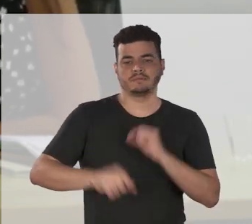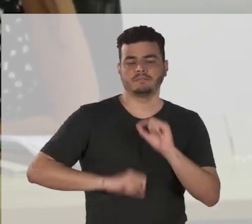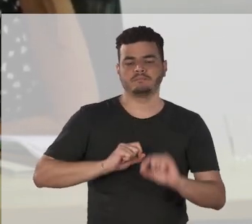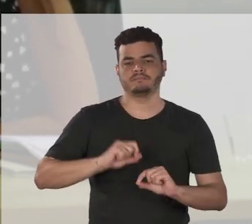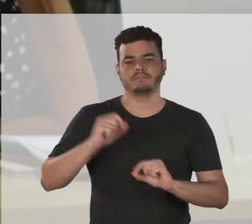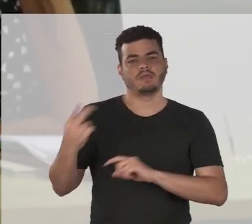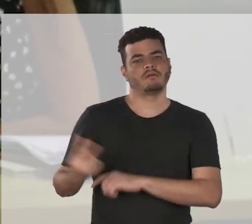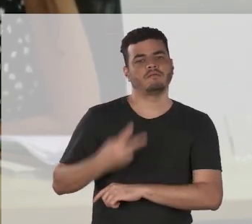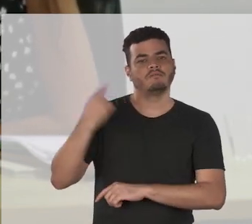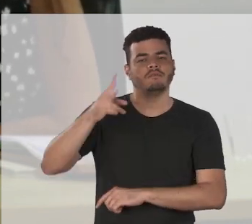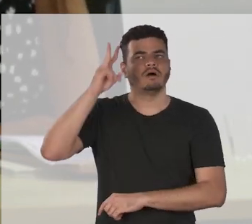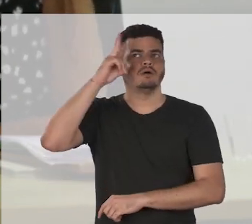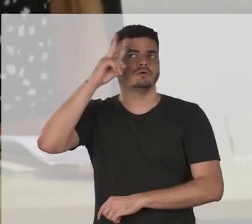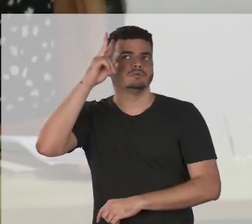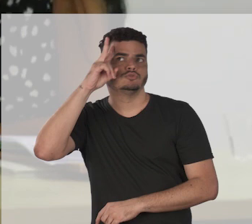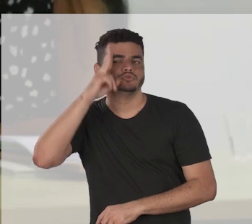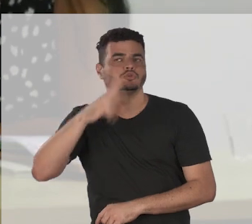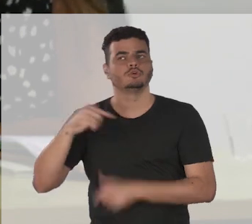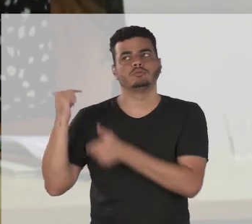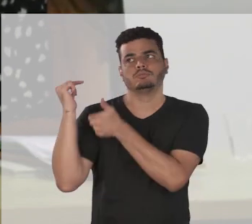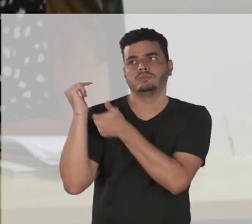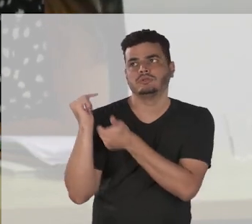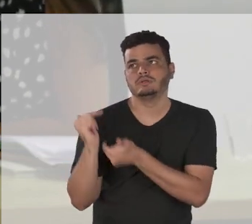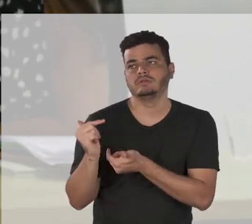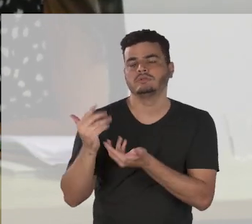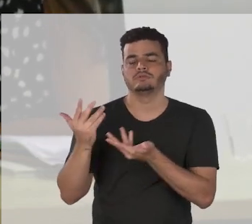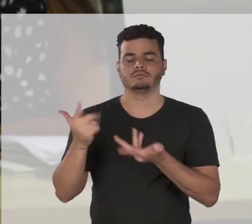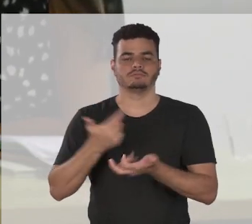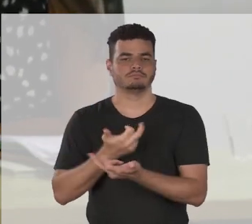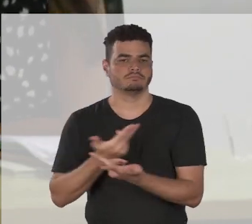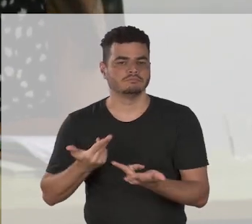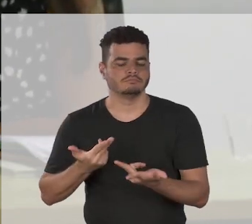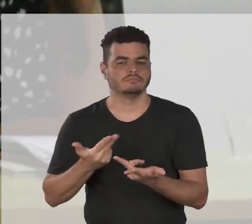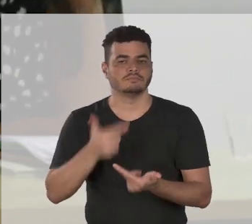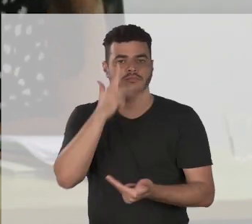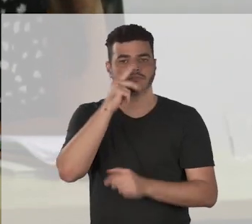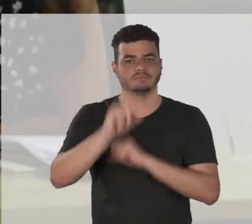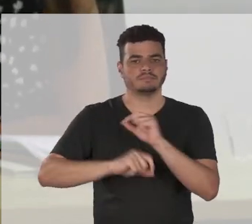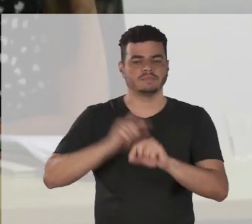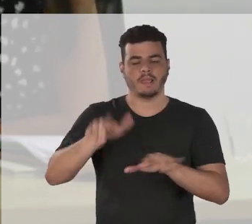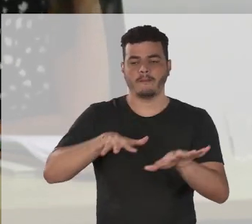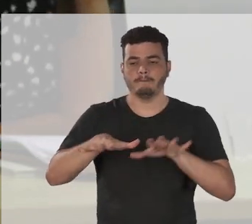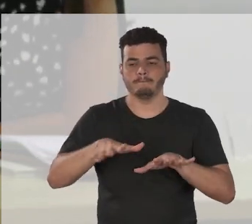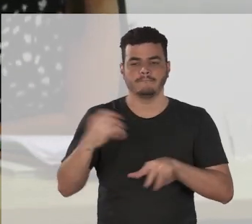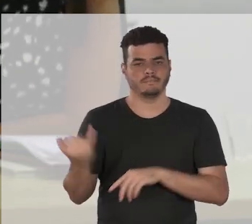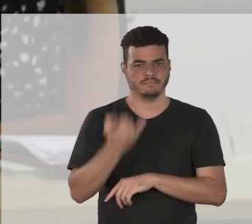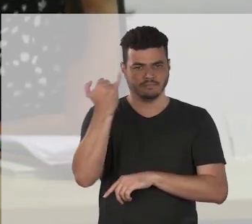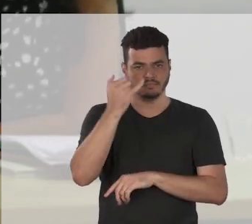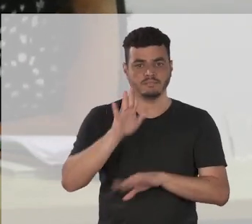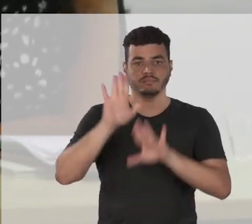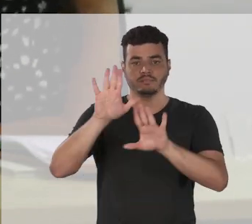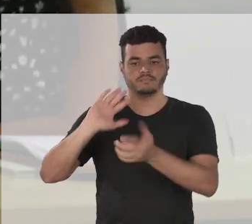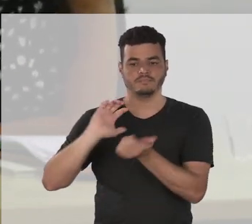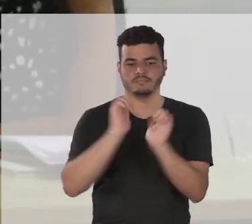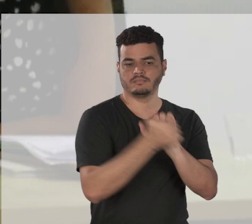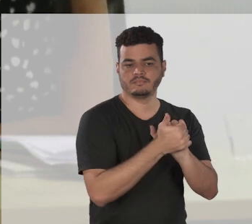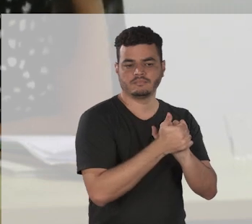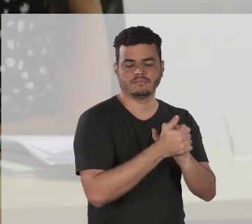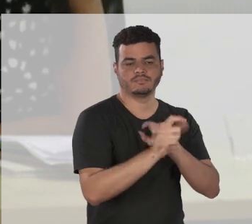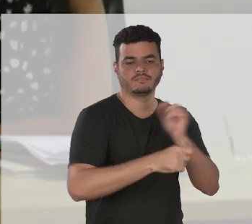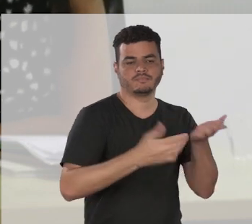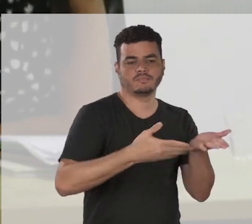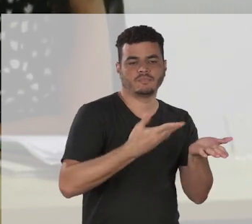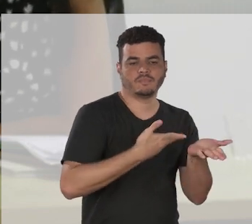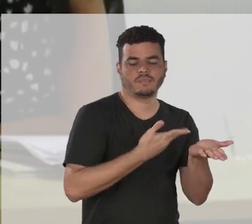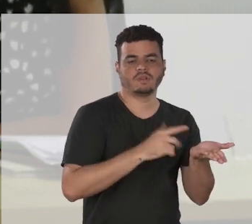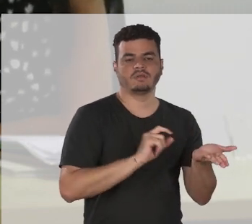históricos, com valores cidadãos, etc. E a mim parece que é um movimento muito importante enquanto as versões que fazem